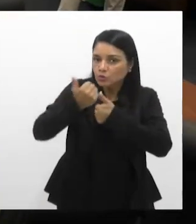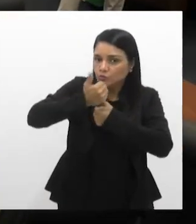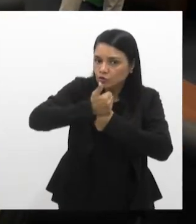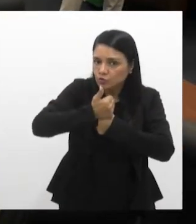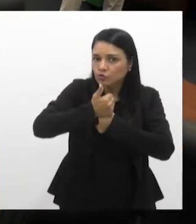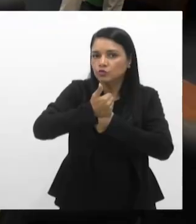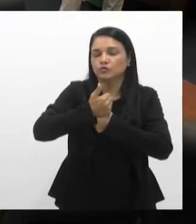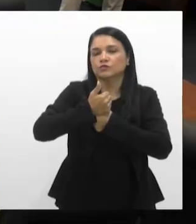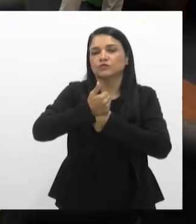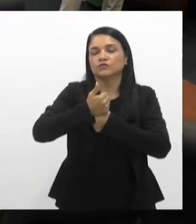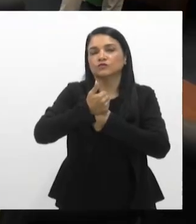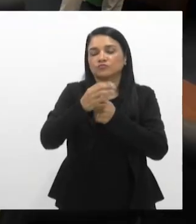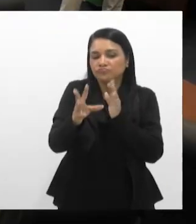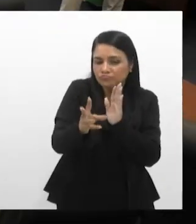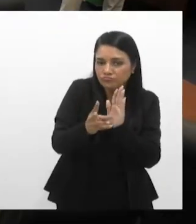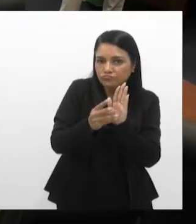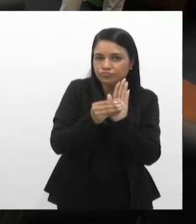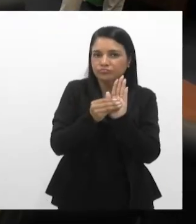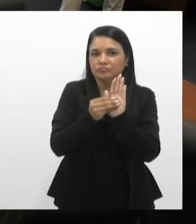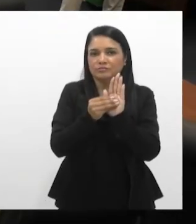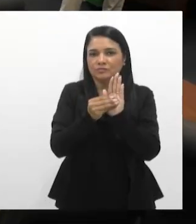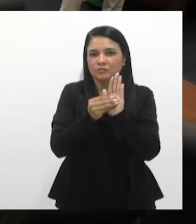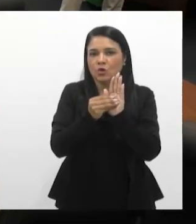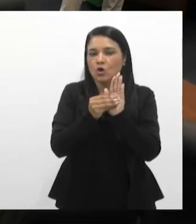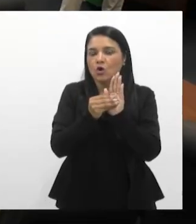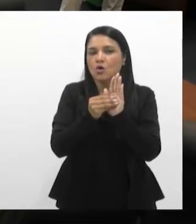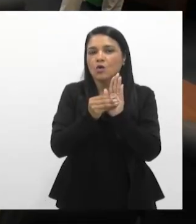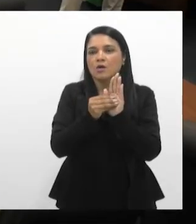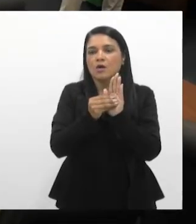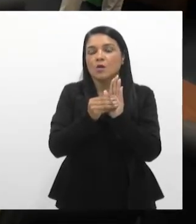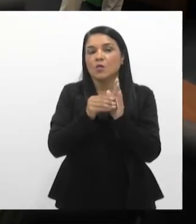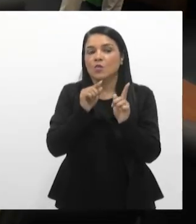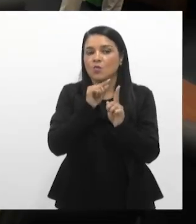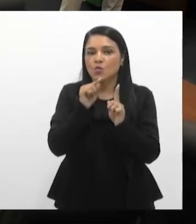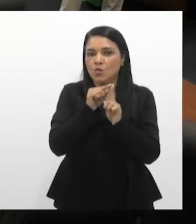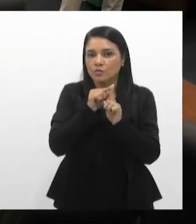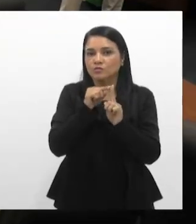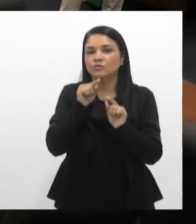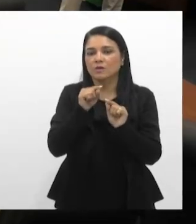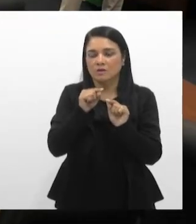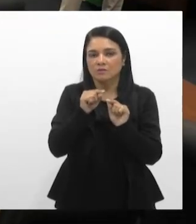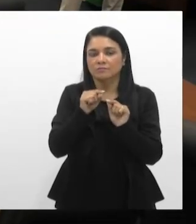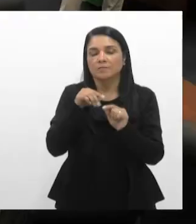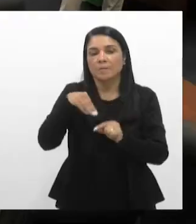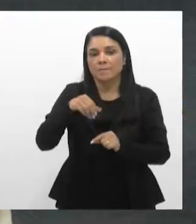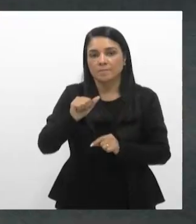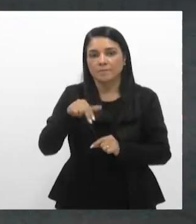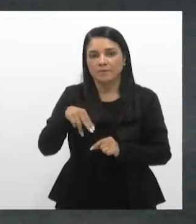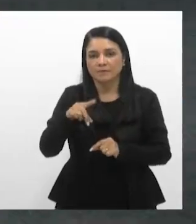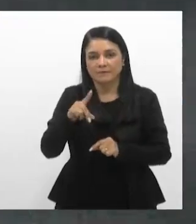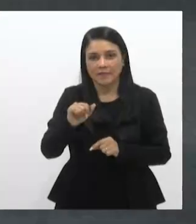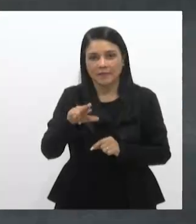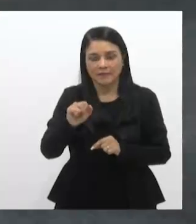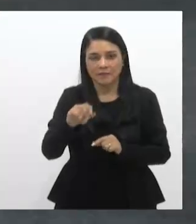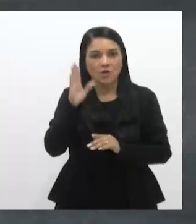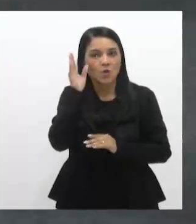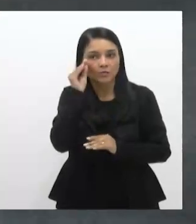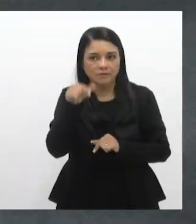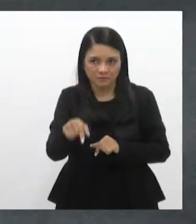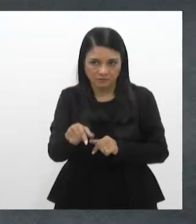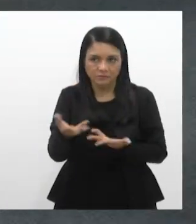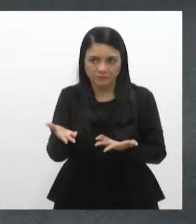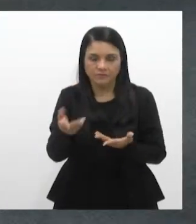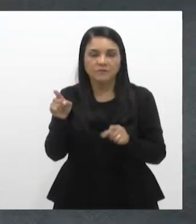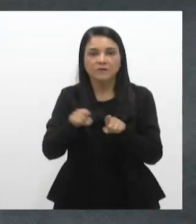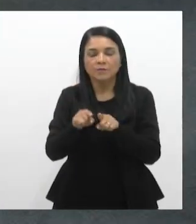que é acatando essas emendas, só excetuando objetivamente essa do mandarim. Agradeço a disposição do presidente da CCJ e conversávamos mesmo, e Renata